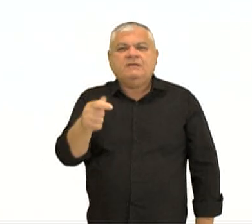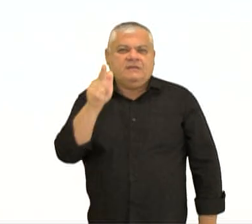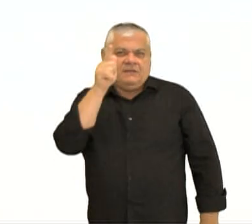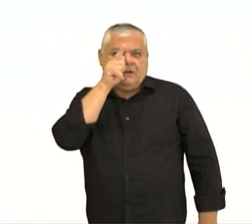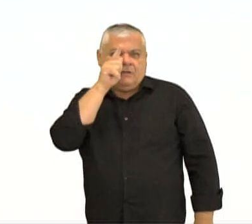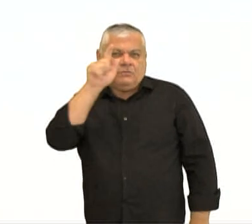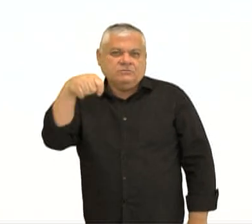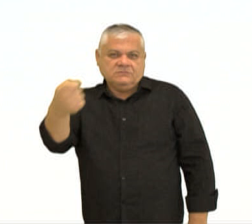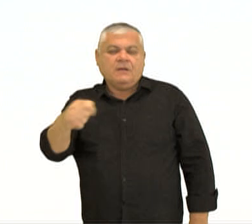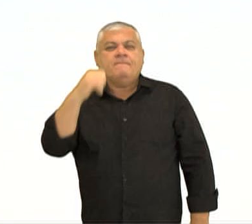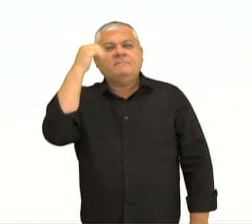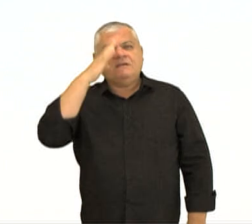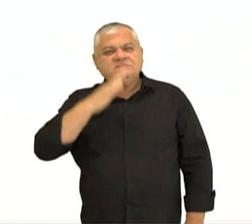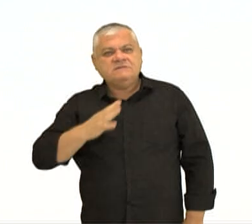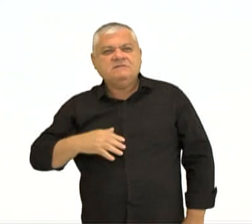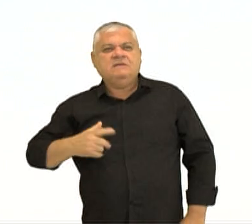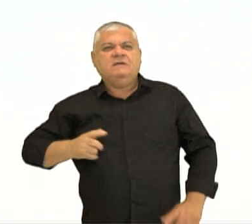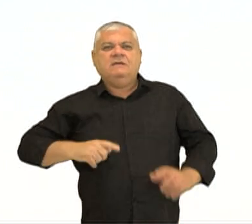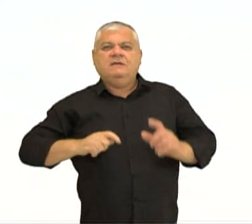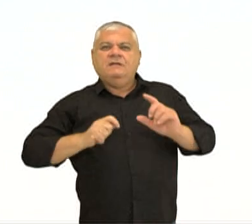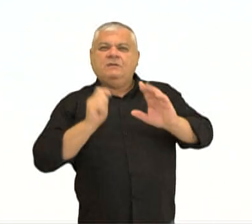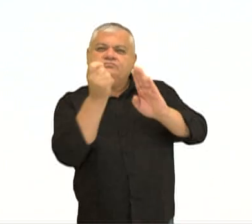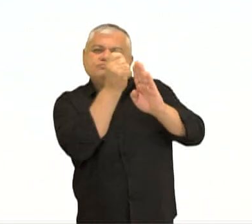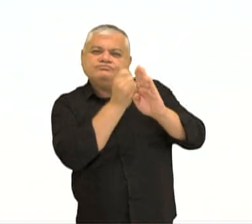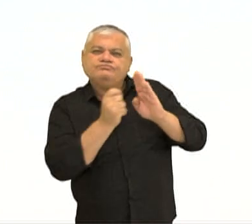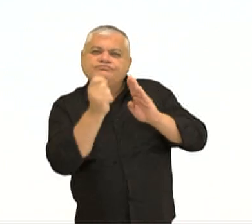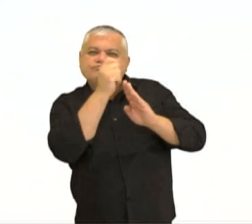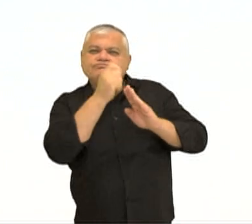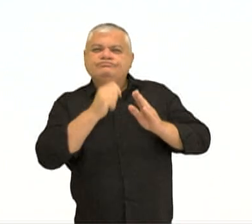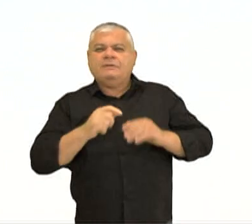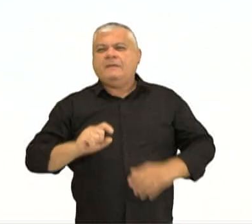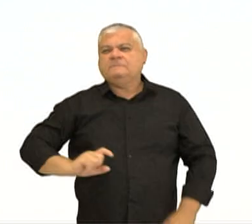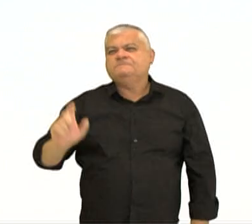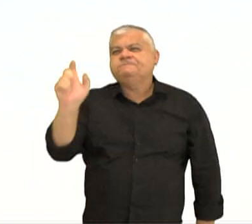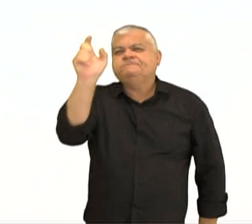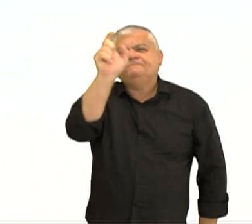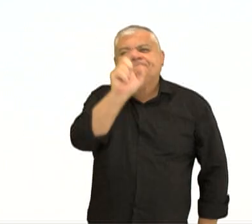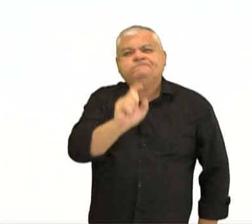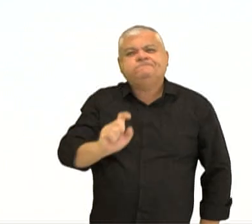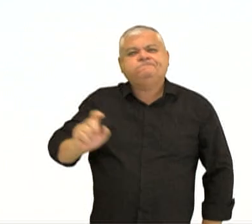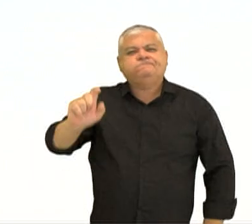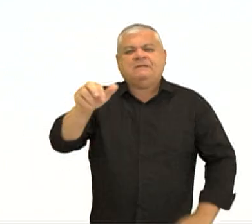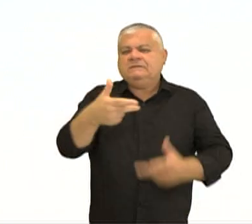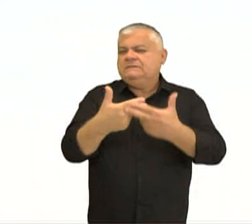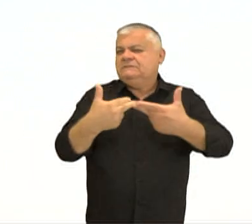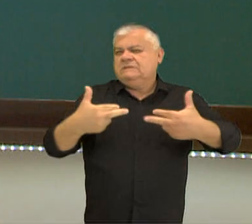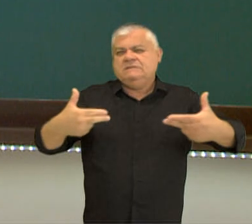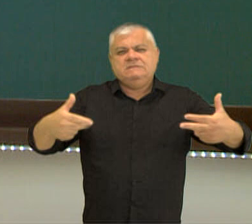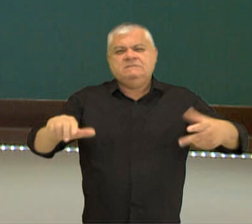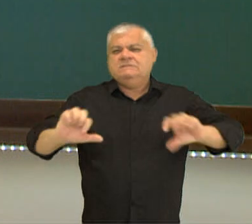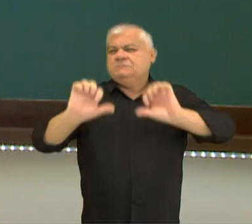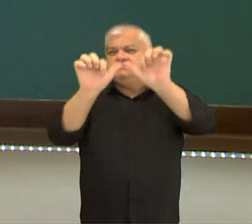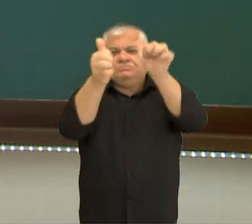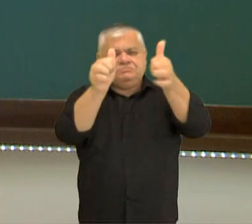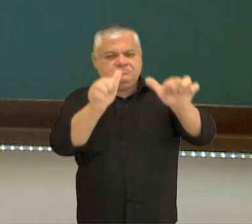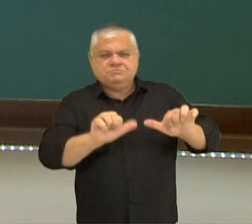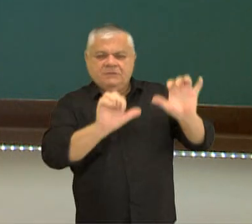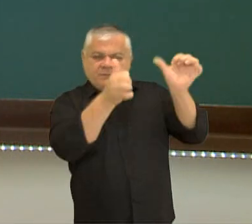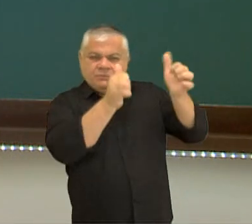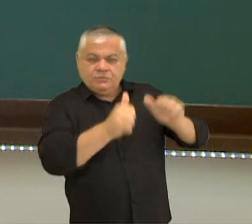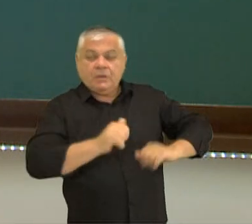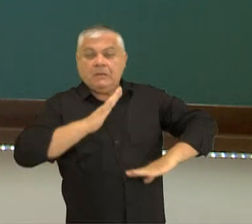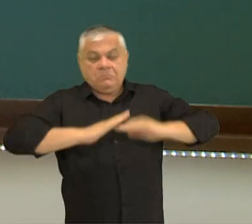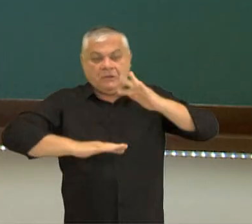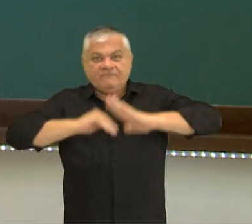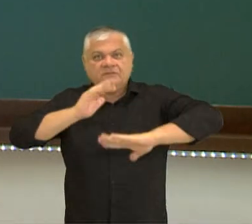é brasileiro, escultor, grafiteiro, enfim, ele trabalha esculturas belíssimas também e manda